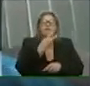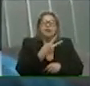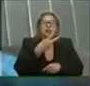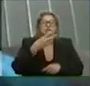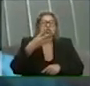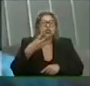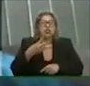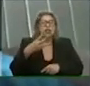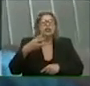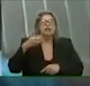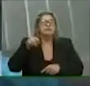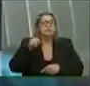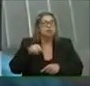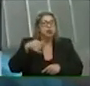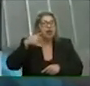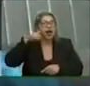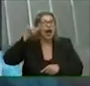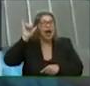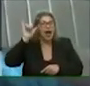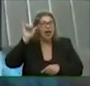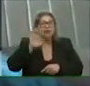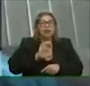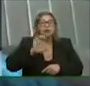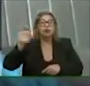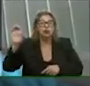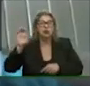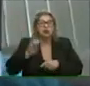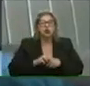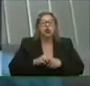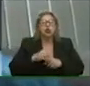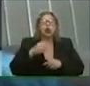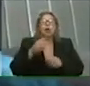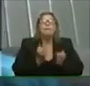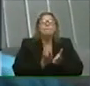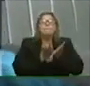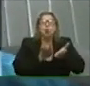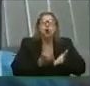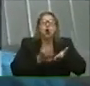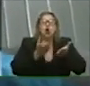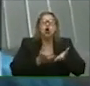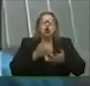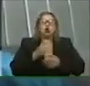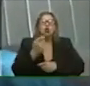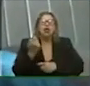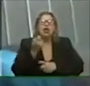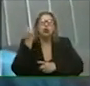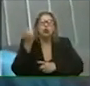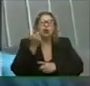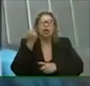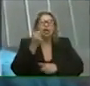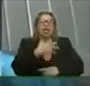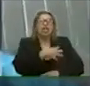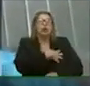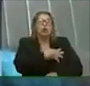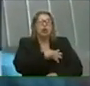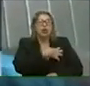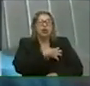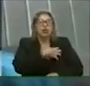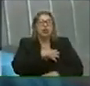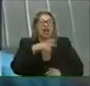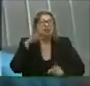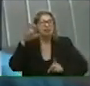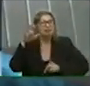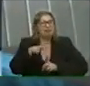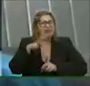mil cabeças de gado sendo exportadas pelo Porto de Rio Grande. Que vergonha! Que ataque à indústria do Rio Grande do